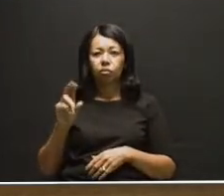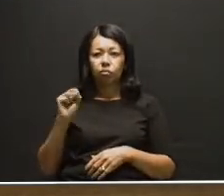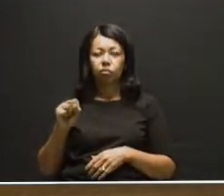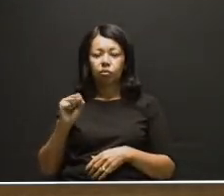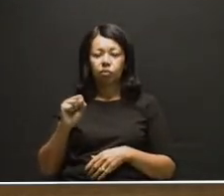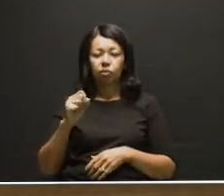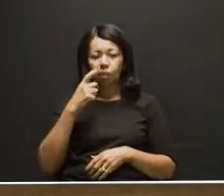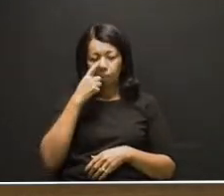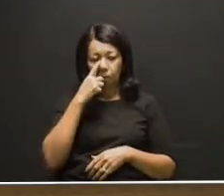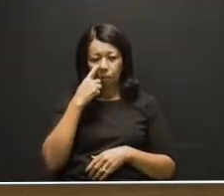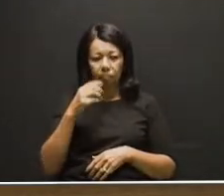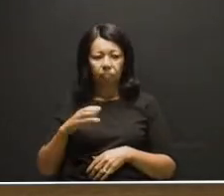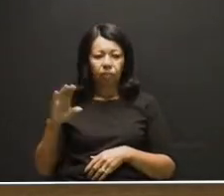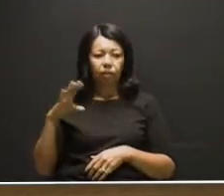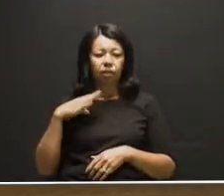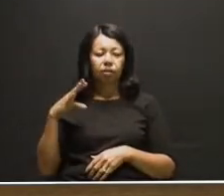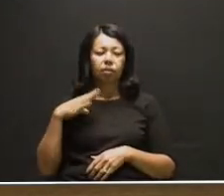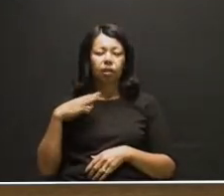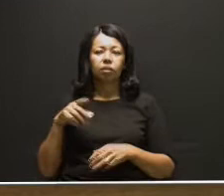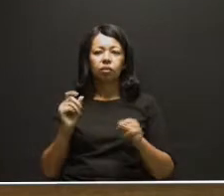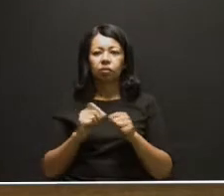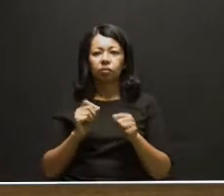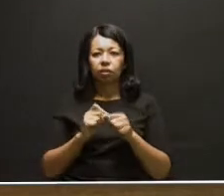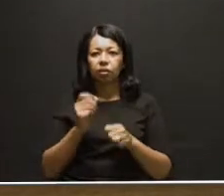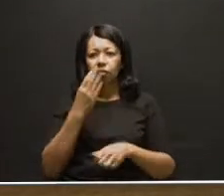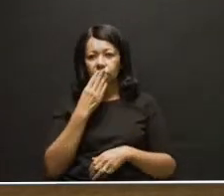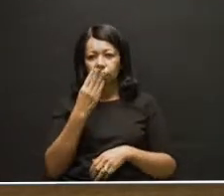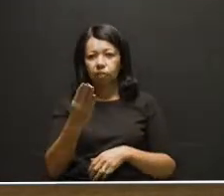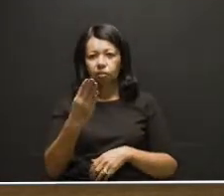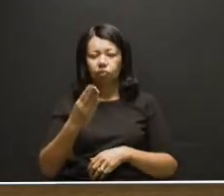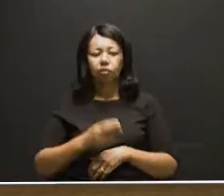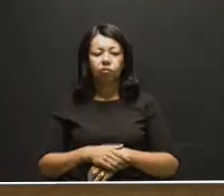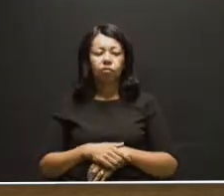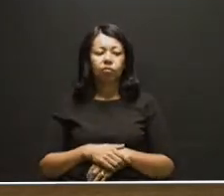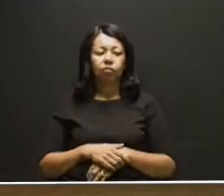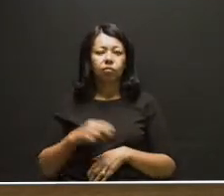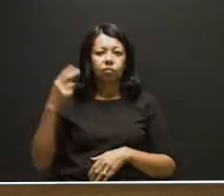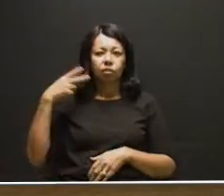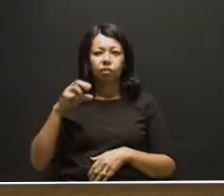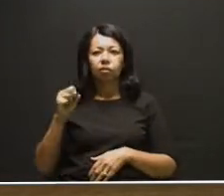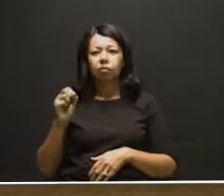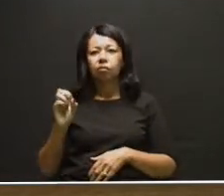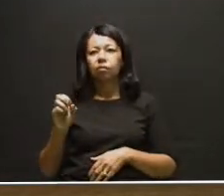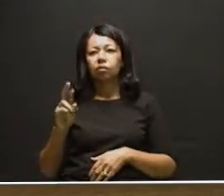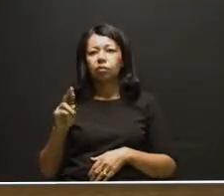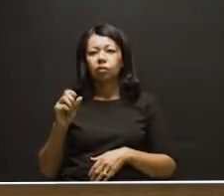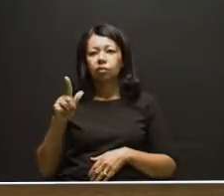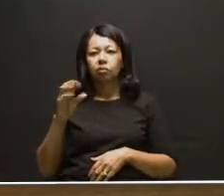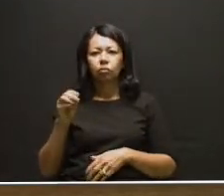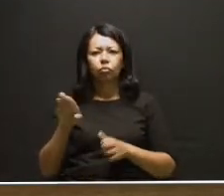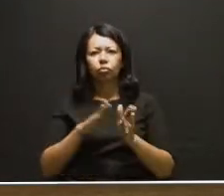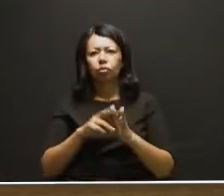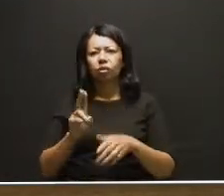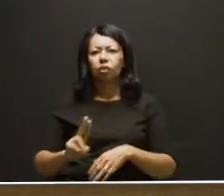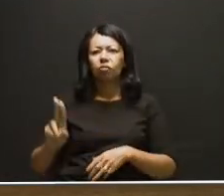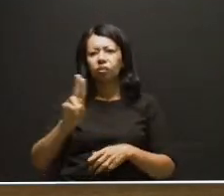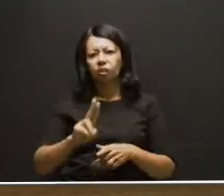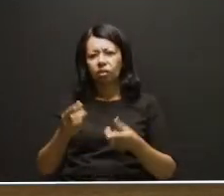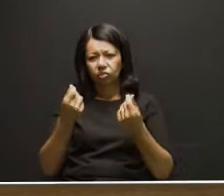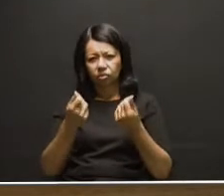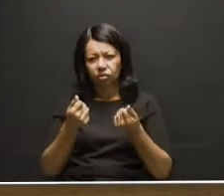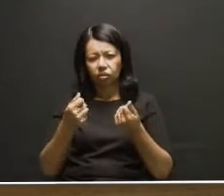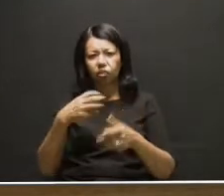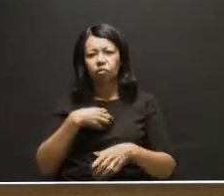no município que faça esse pedido o vereador sérgio de tudo aquilo que é gasto é até uma maneira